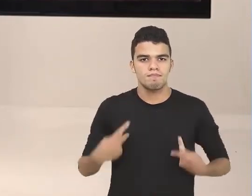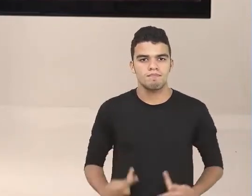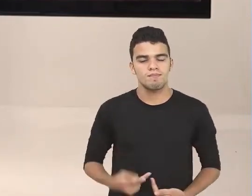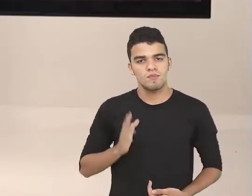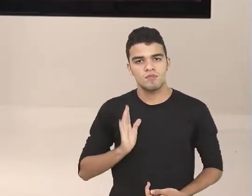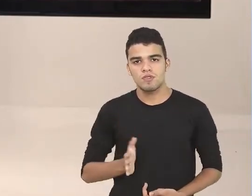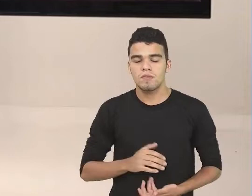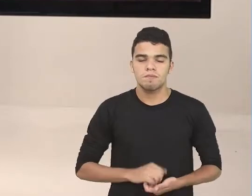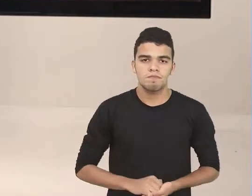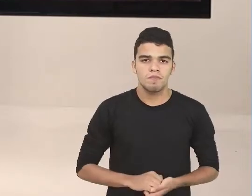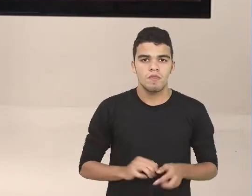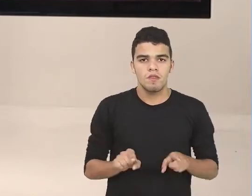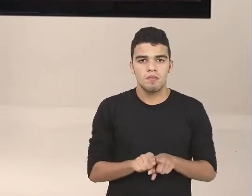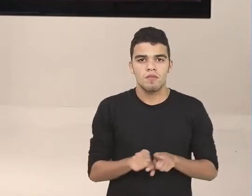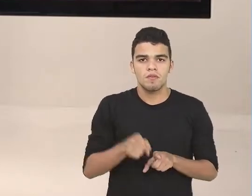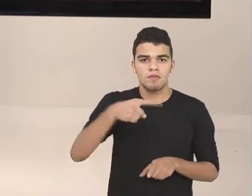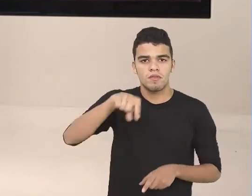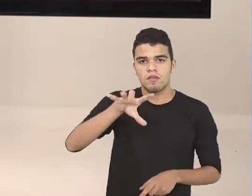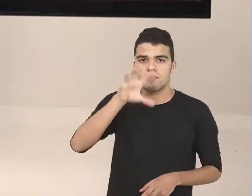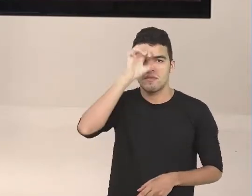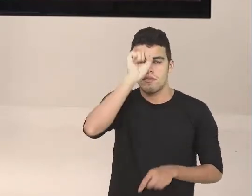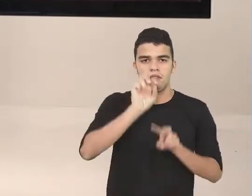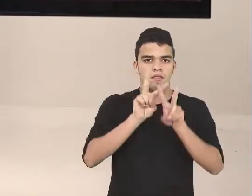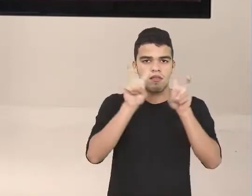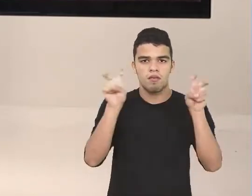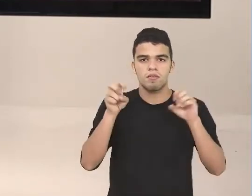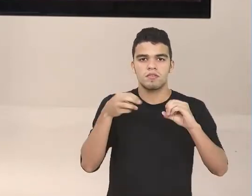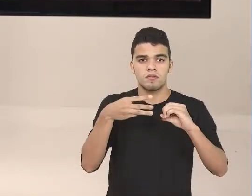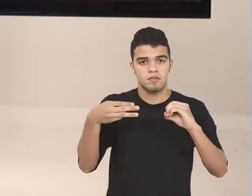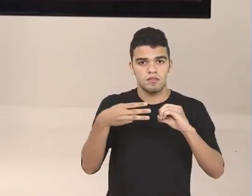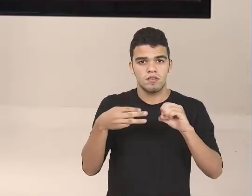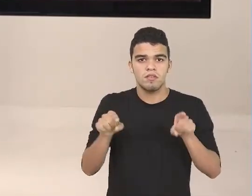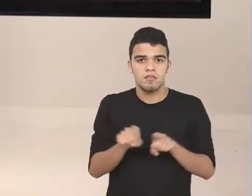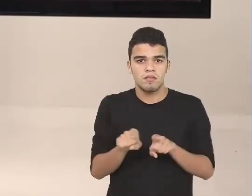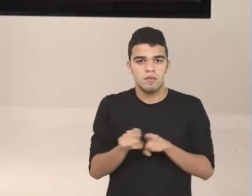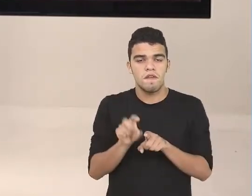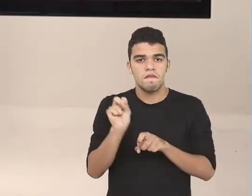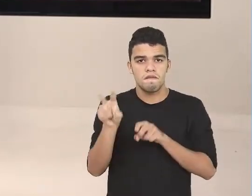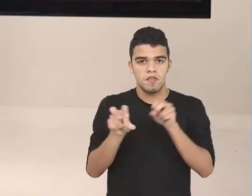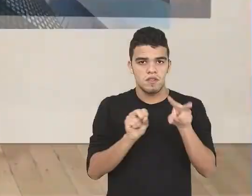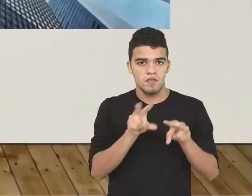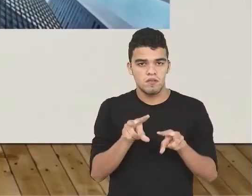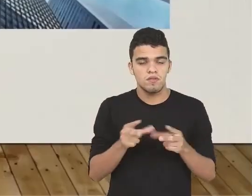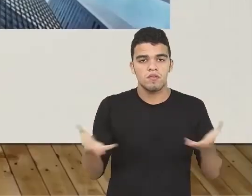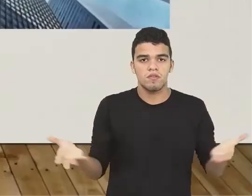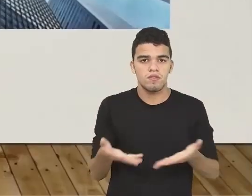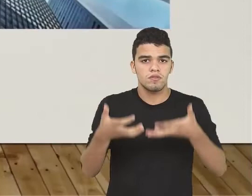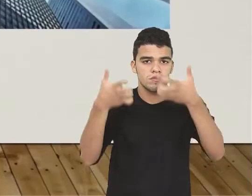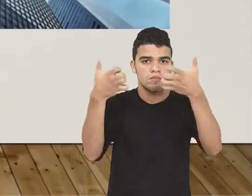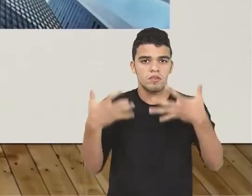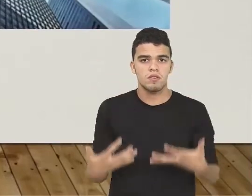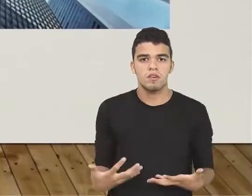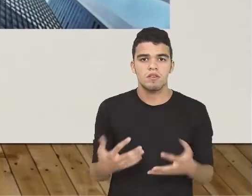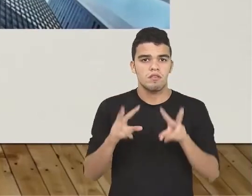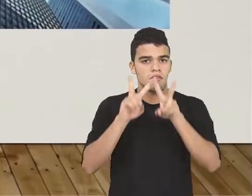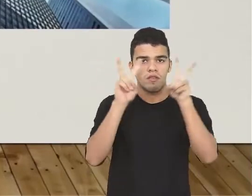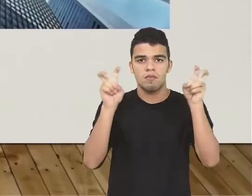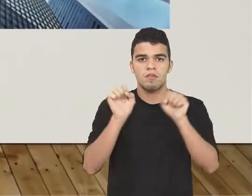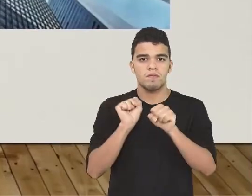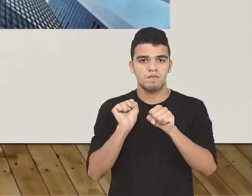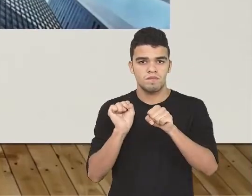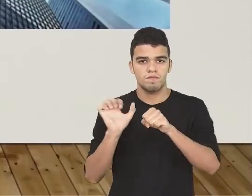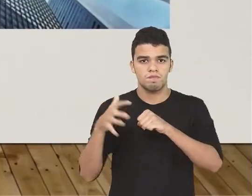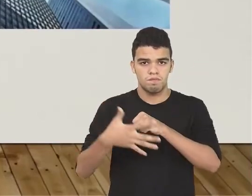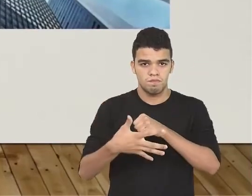vocês aprenderam um pouco sobre células e sobre os vírus. Hoje nós vamos falar um pouco sobre a Covid-19, que é